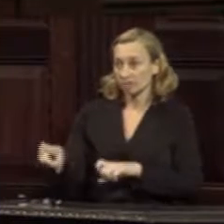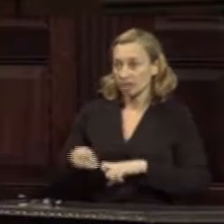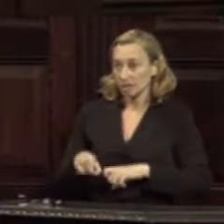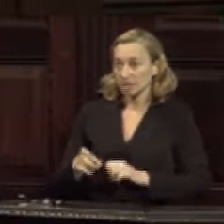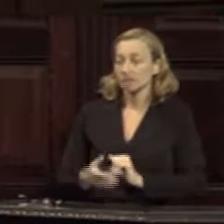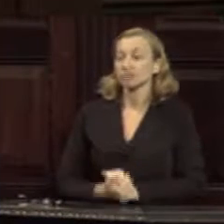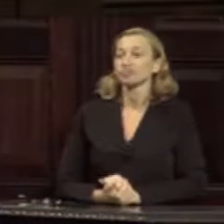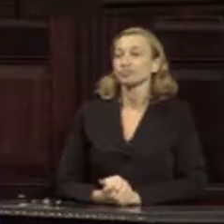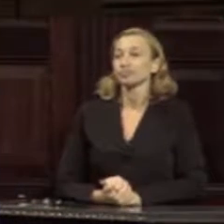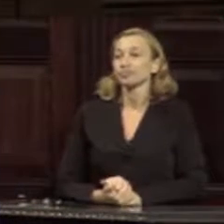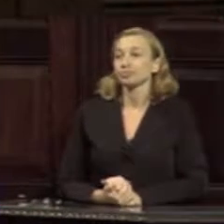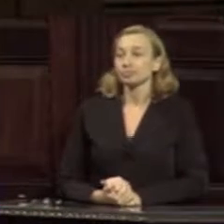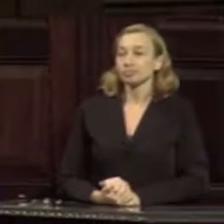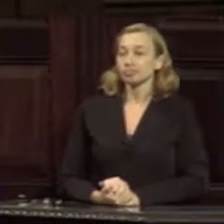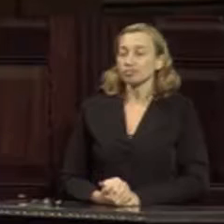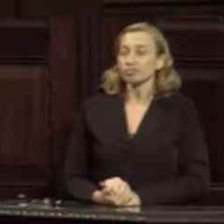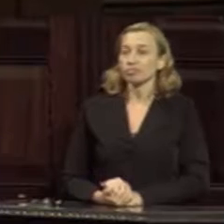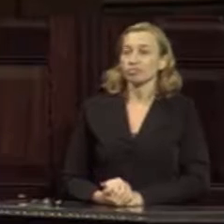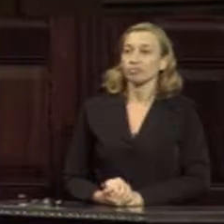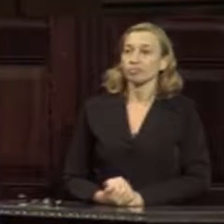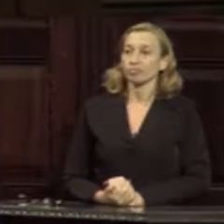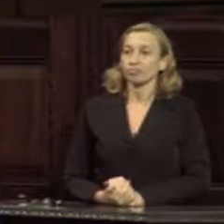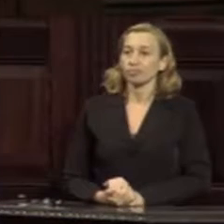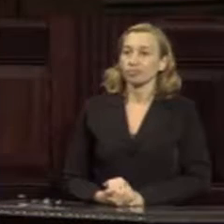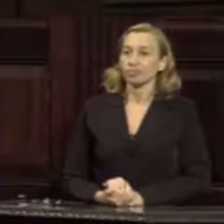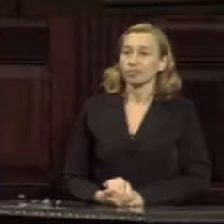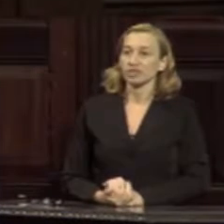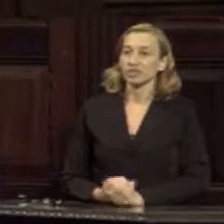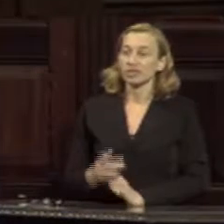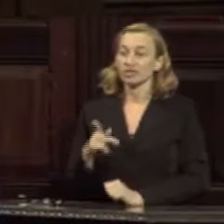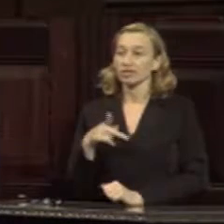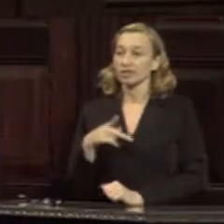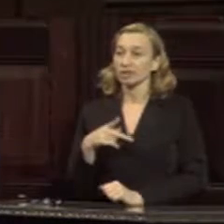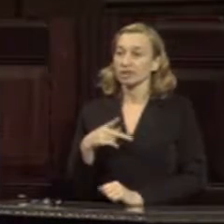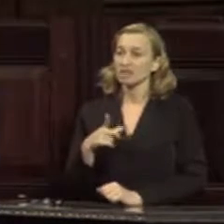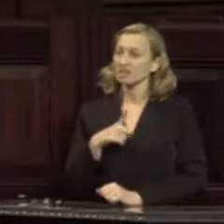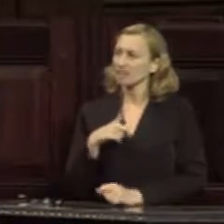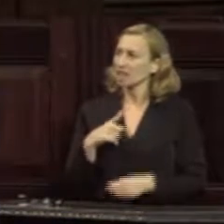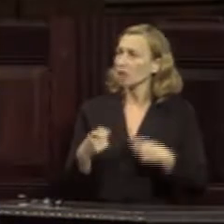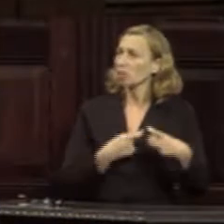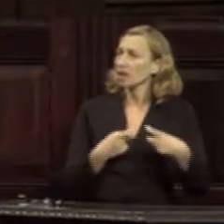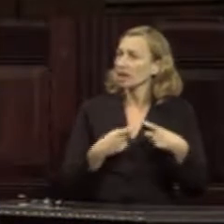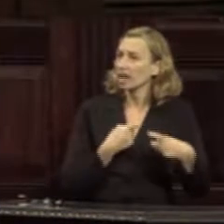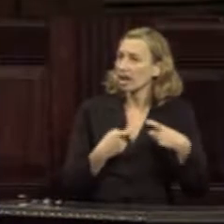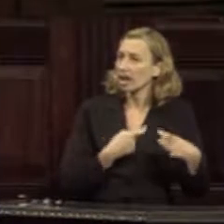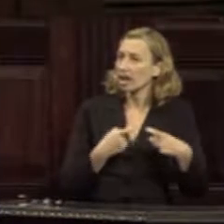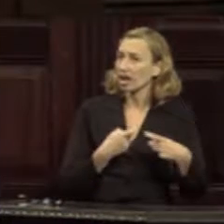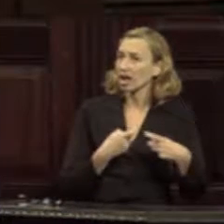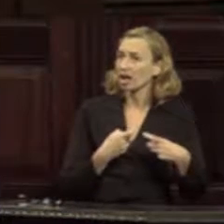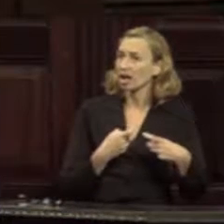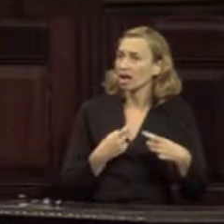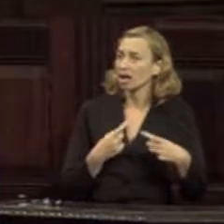a fim de arbitrar uma guerra fiscal entre os estados,